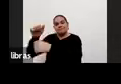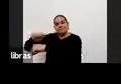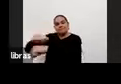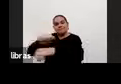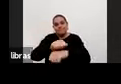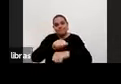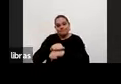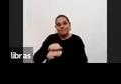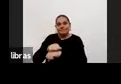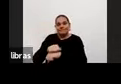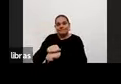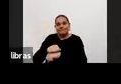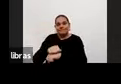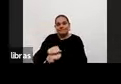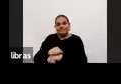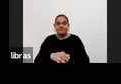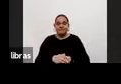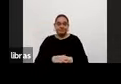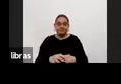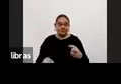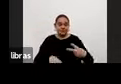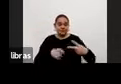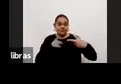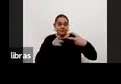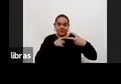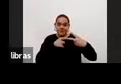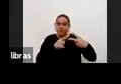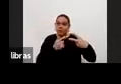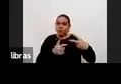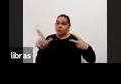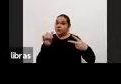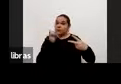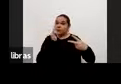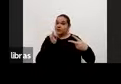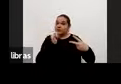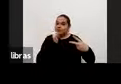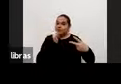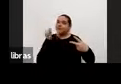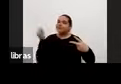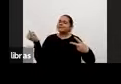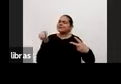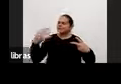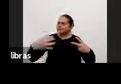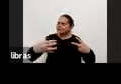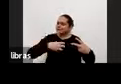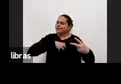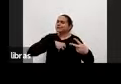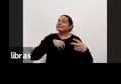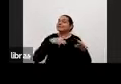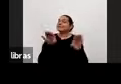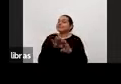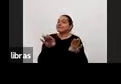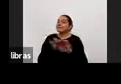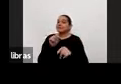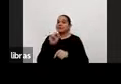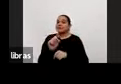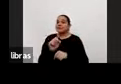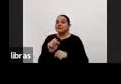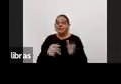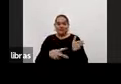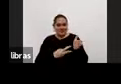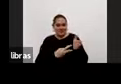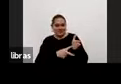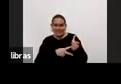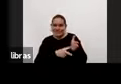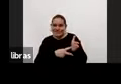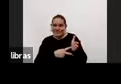piores. E um outro exemplo também, e eu acredito comovente, foi a iniciativa do Sindicato dos